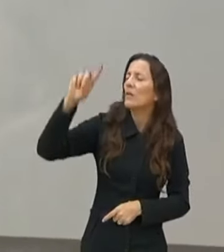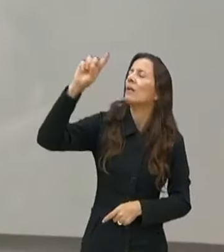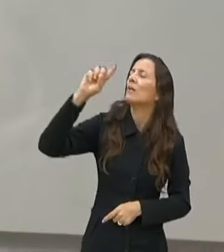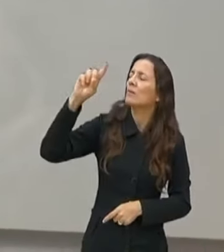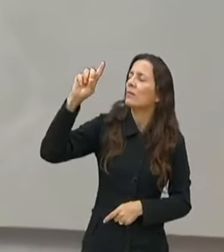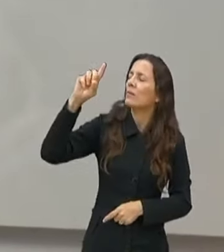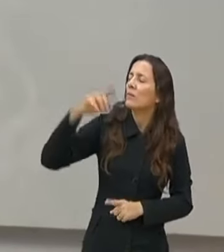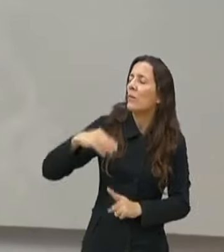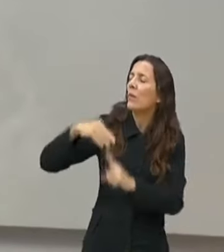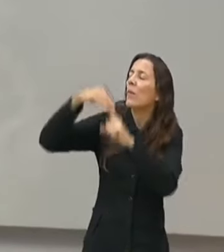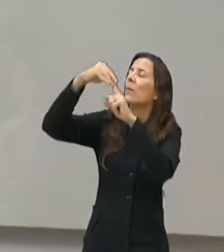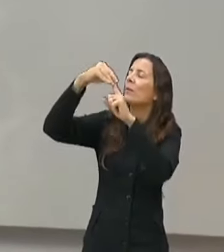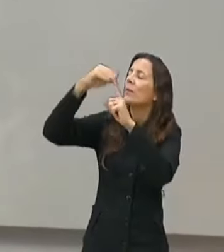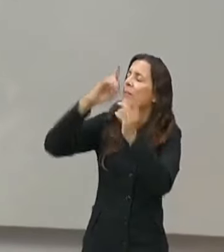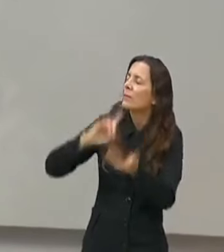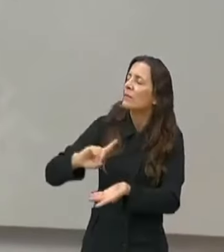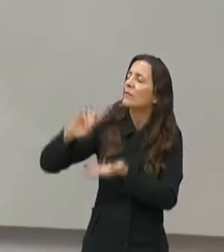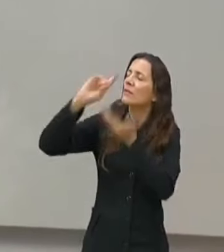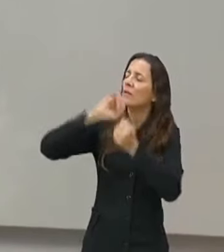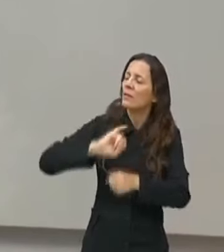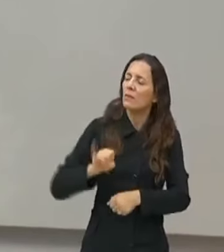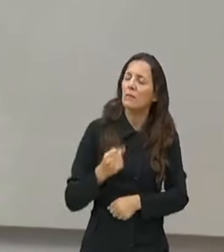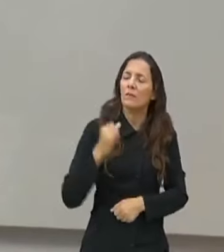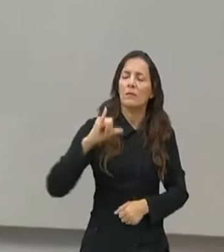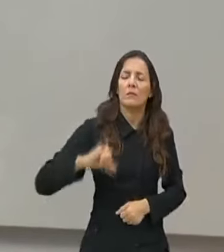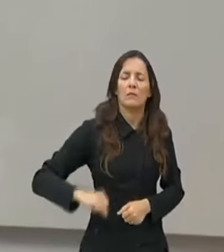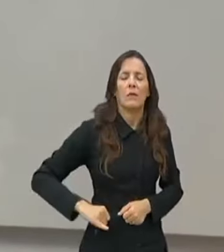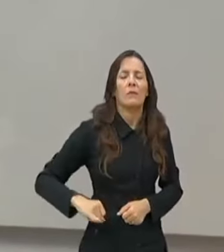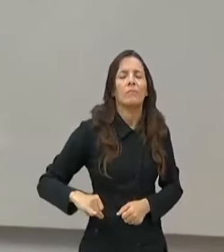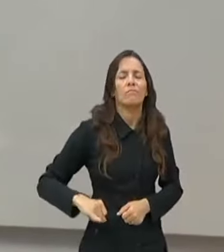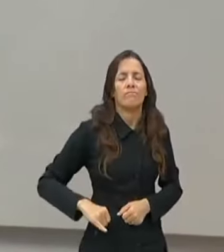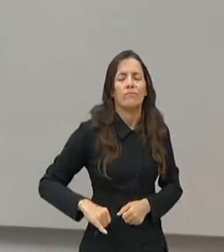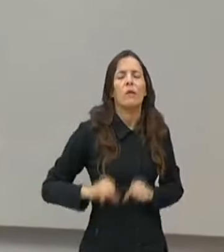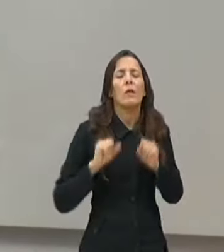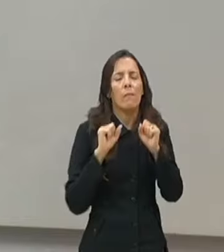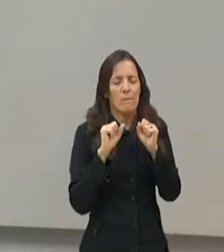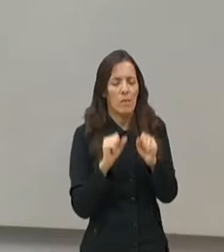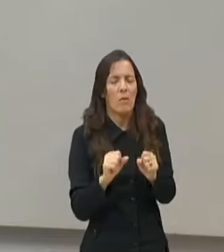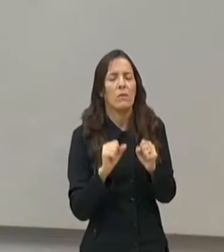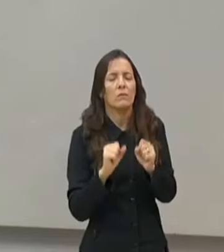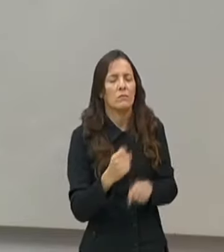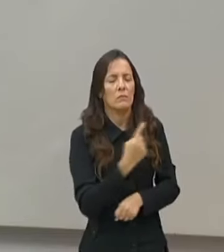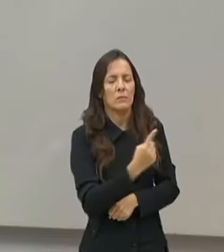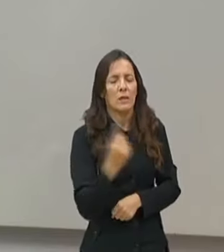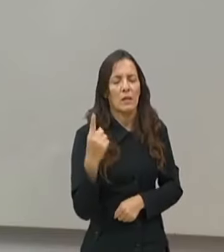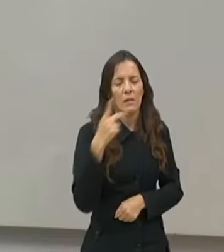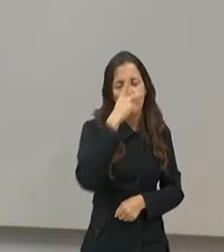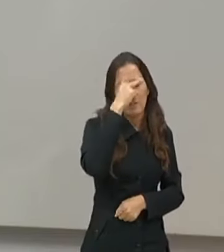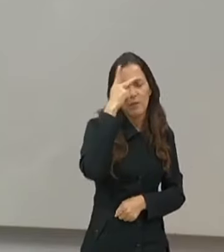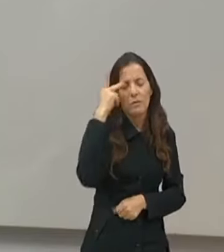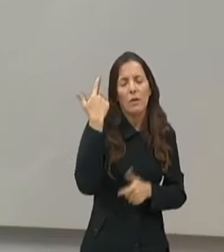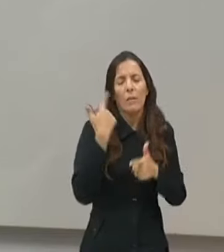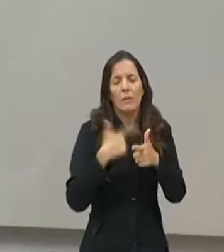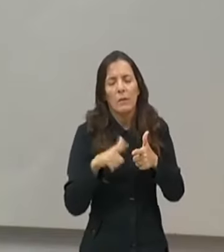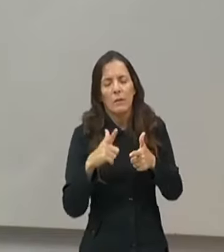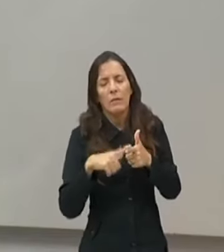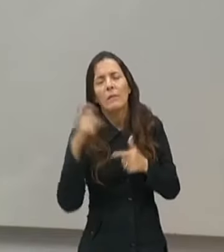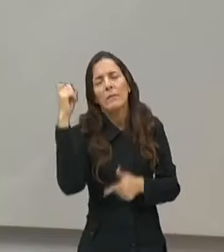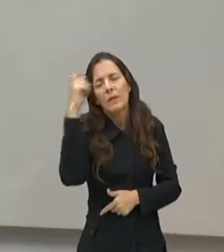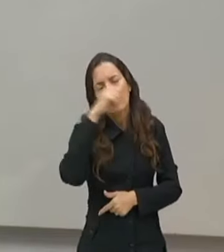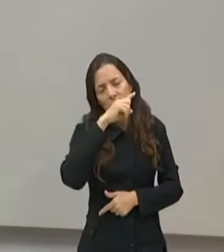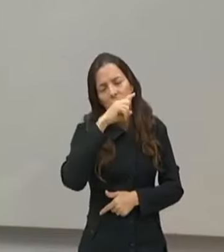tu és o Deus de Jó, que permite a prova mas também dá fim a